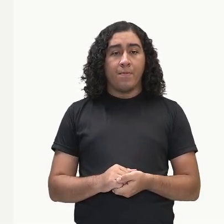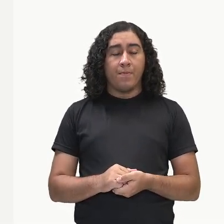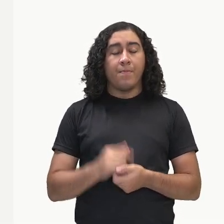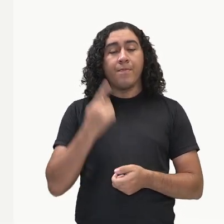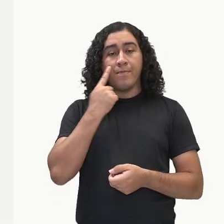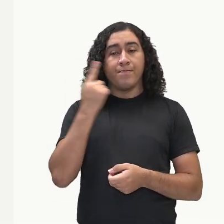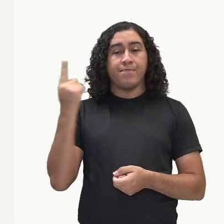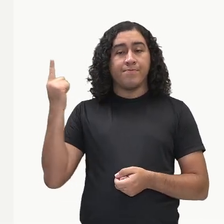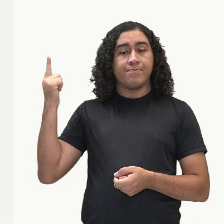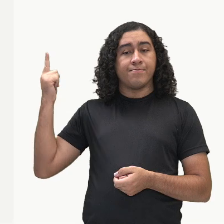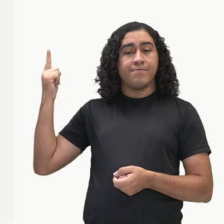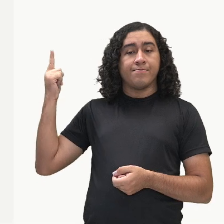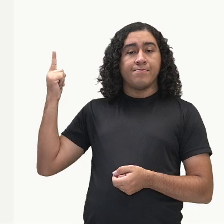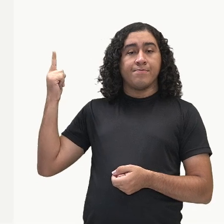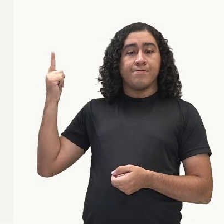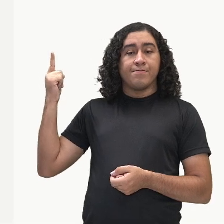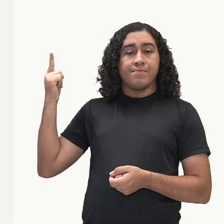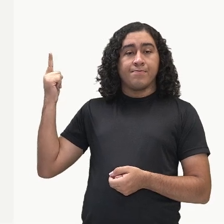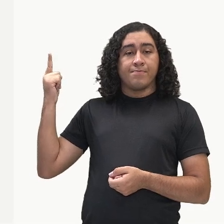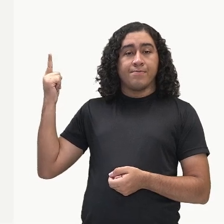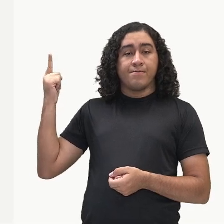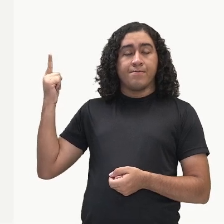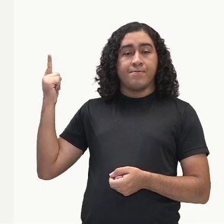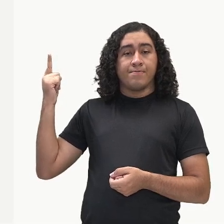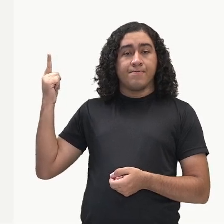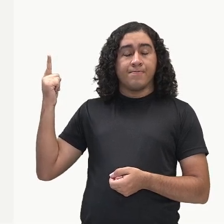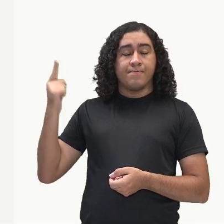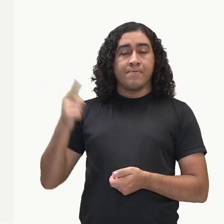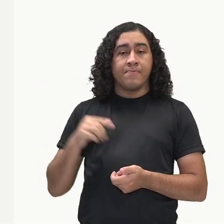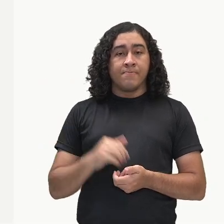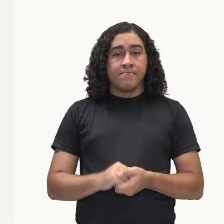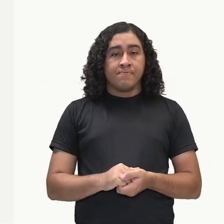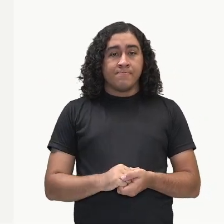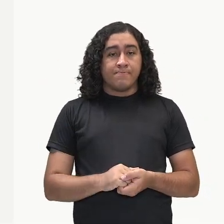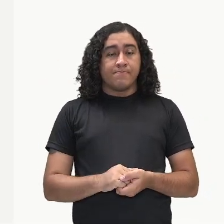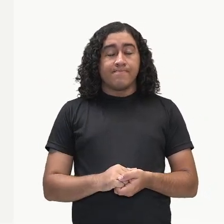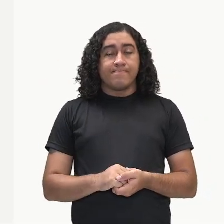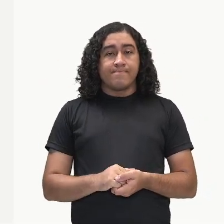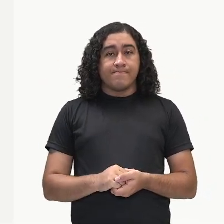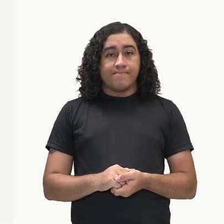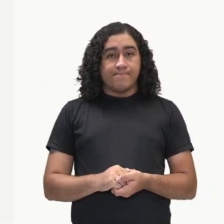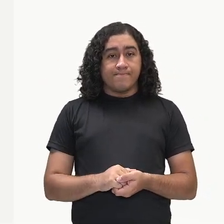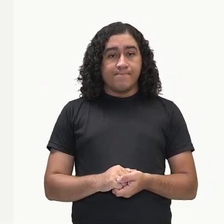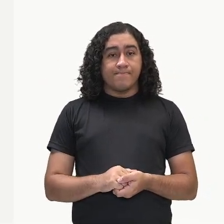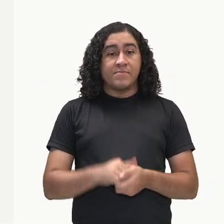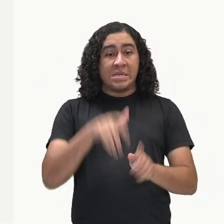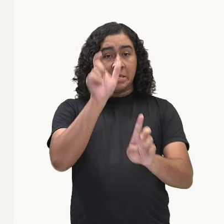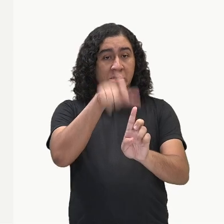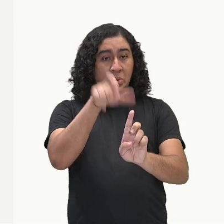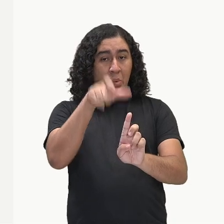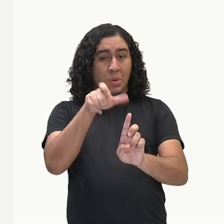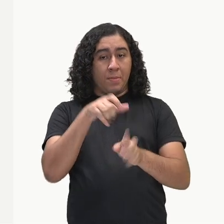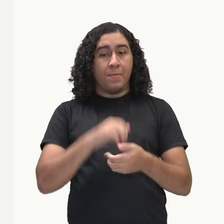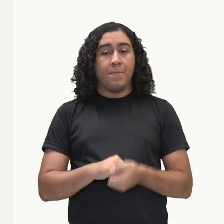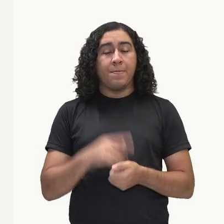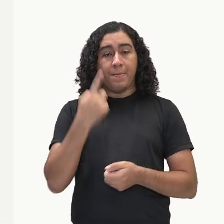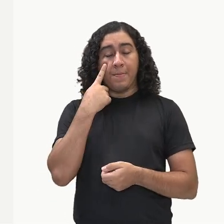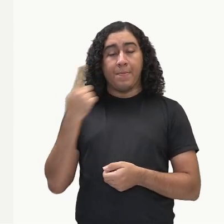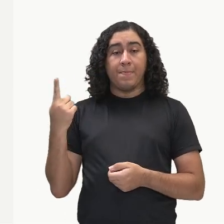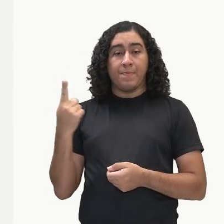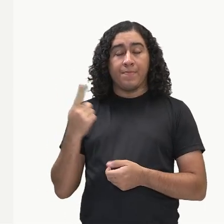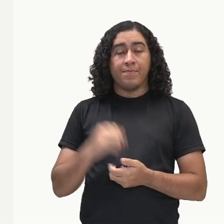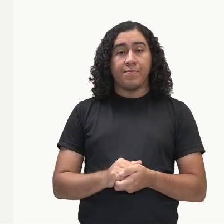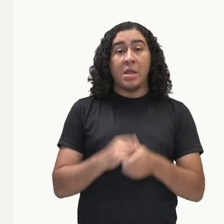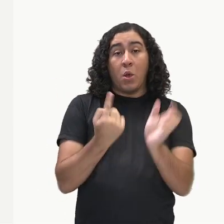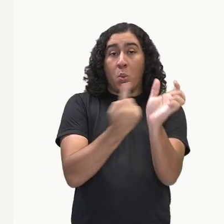é o isn't e o aren't. Vamos ver a forma do singular. Vamos lá. A forma do